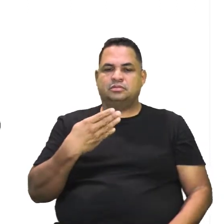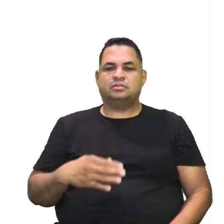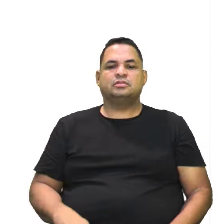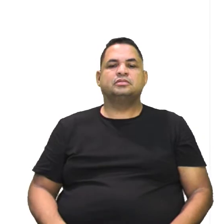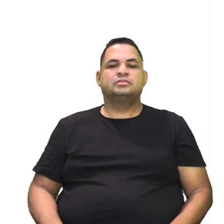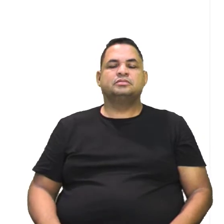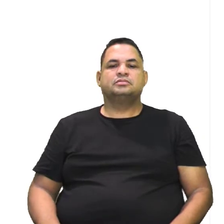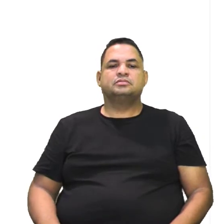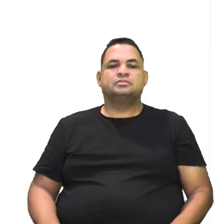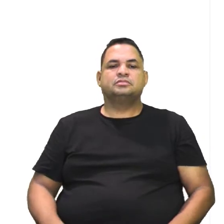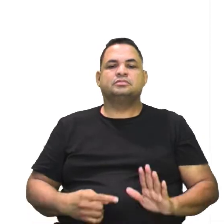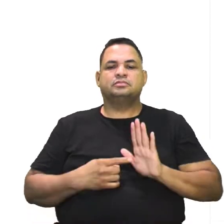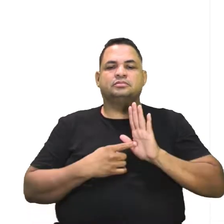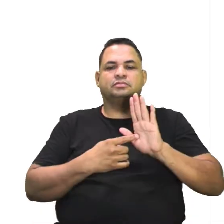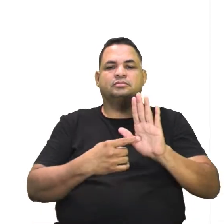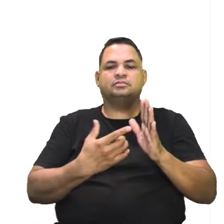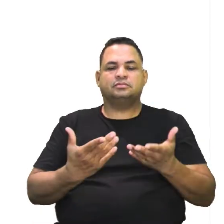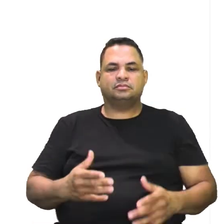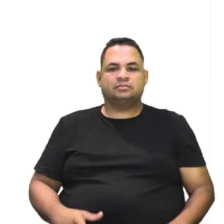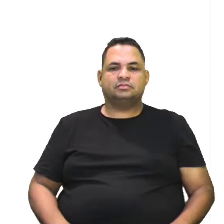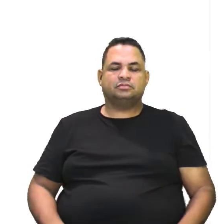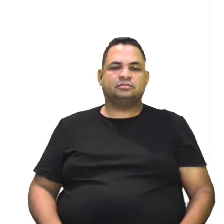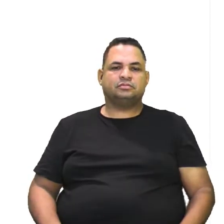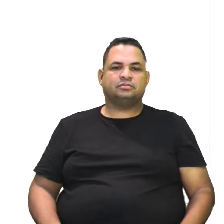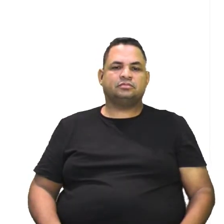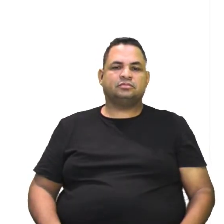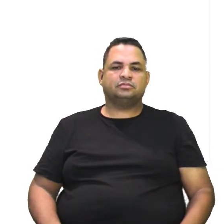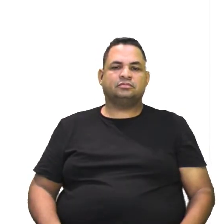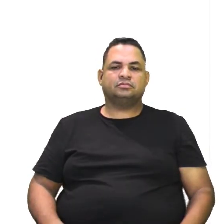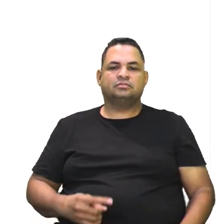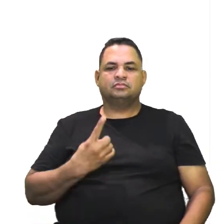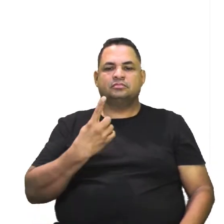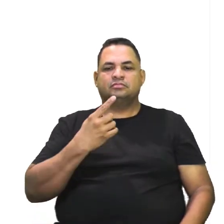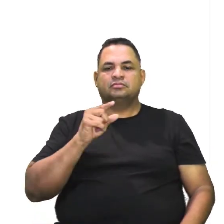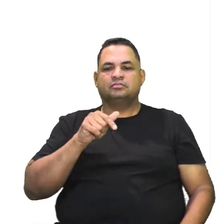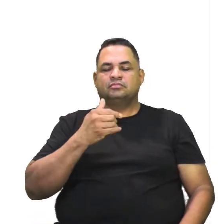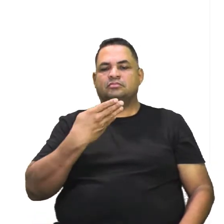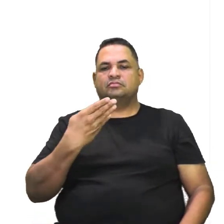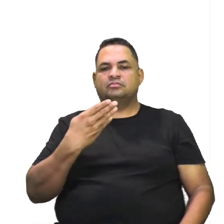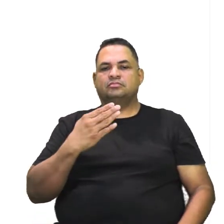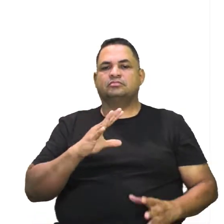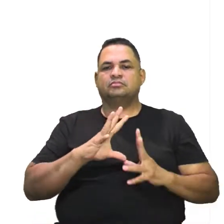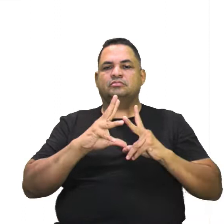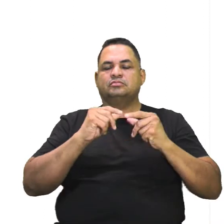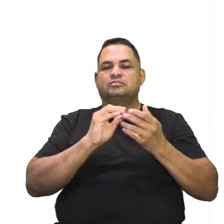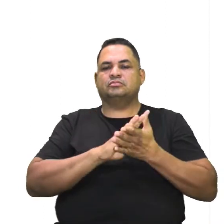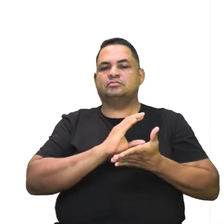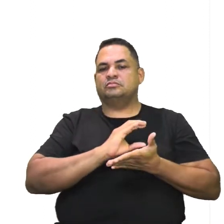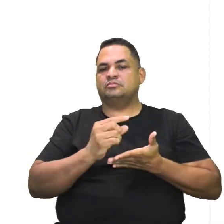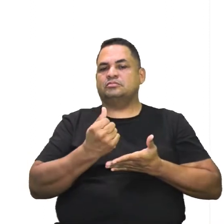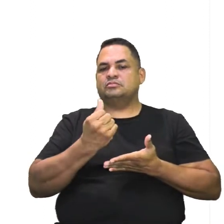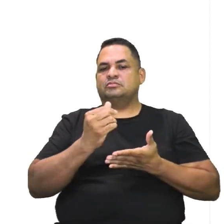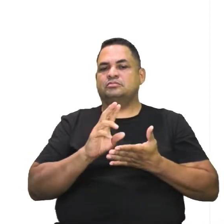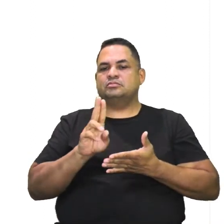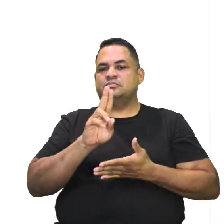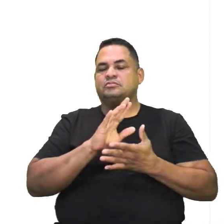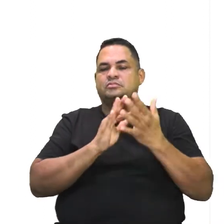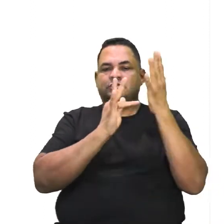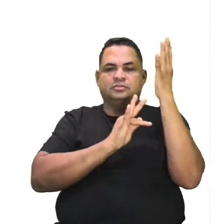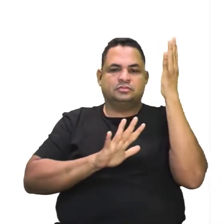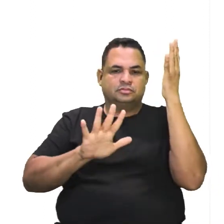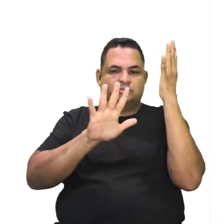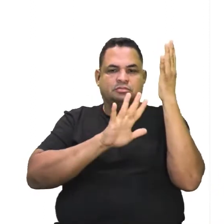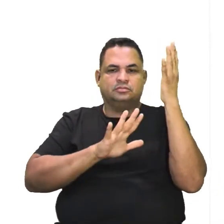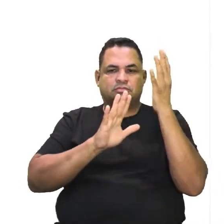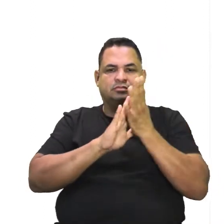1,04. Então, vamos lá representar isso agora. 1,4, né? O montante é obtido em função do tempo, por meio de uma equação, como a